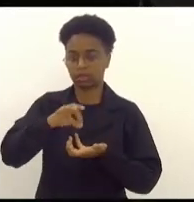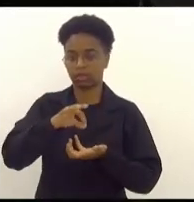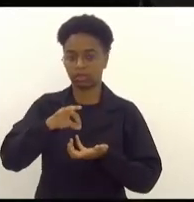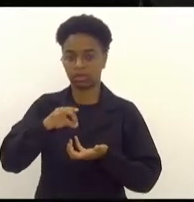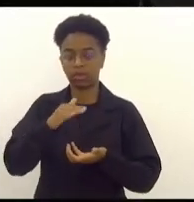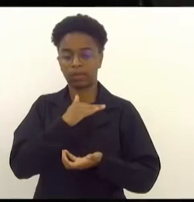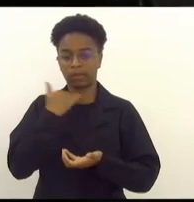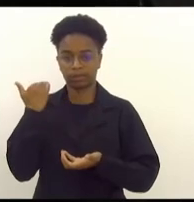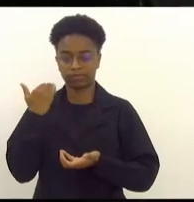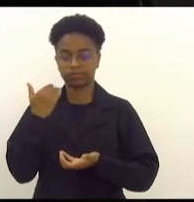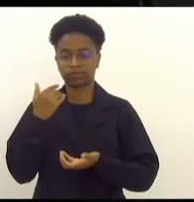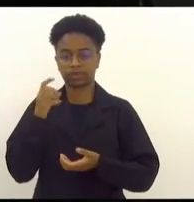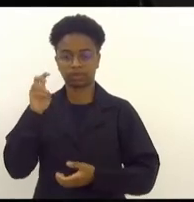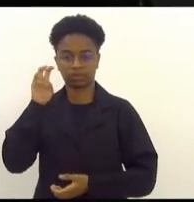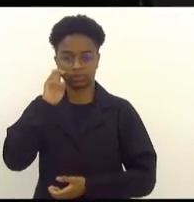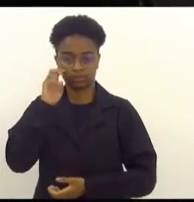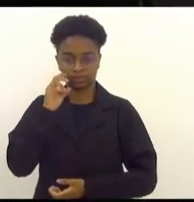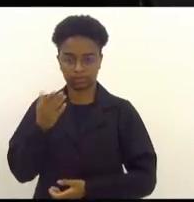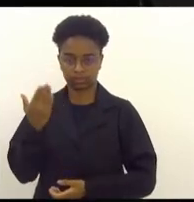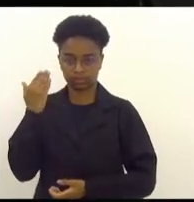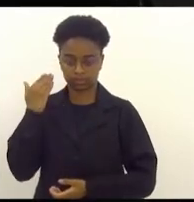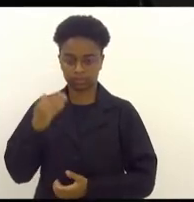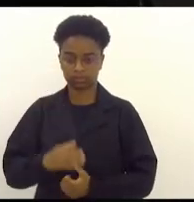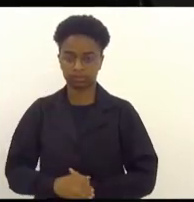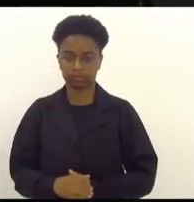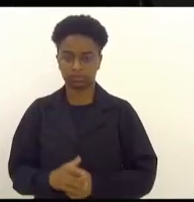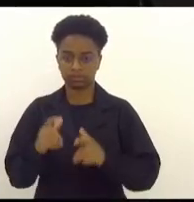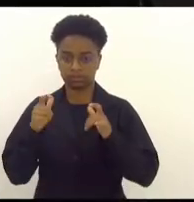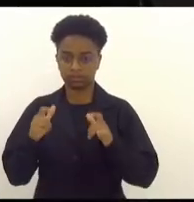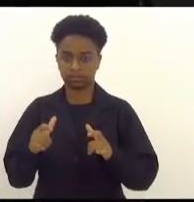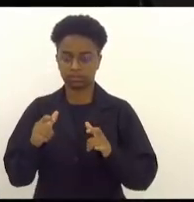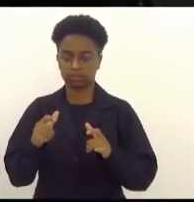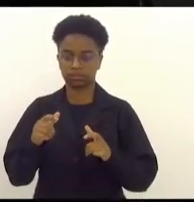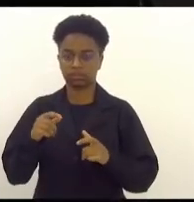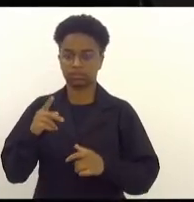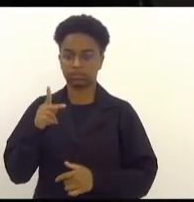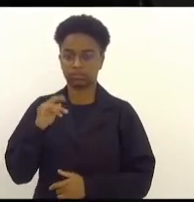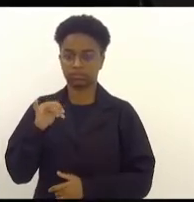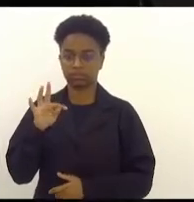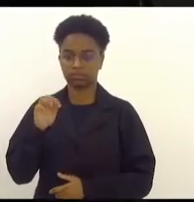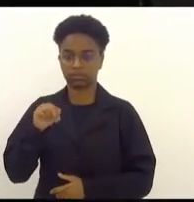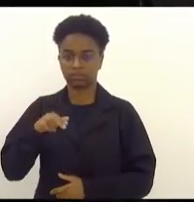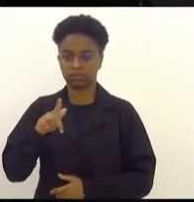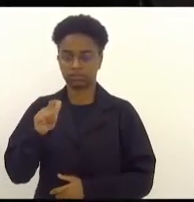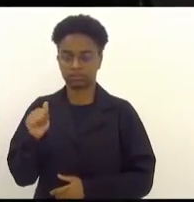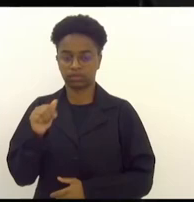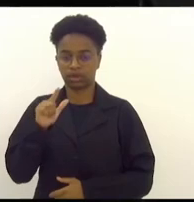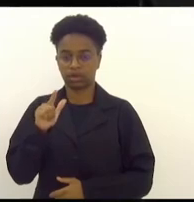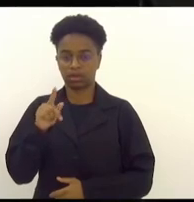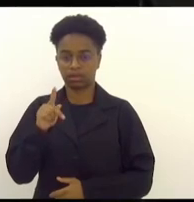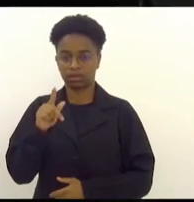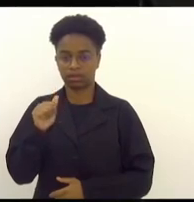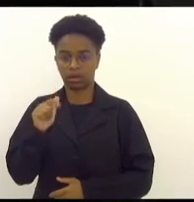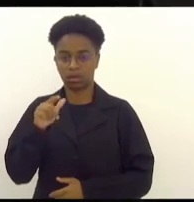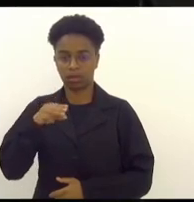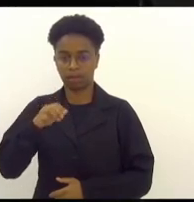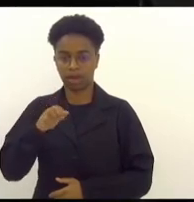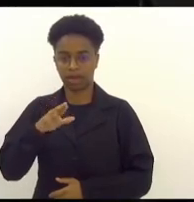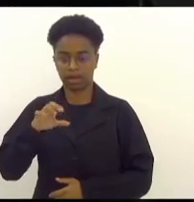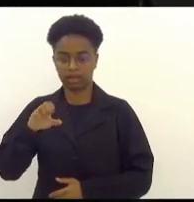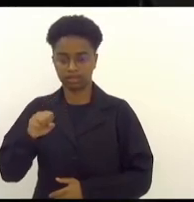quinta-feira no quilombo Pitanga dos Palmares na região metropolitana de Salvador